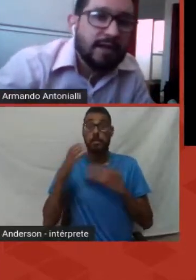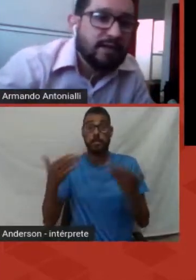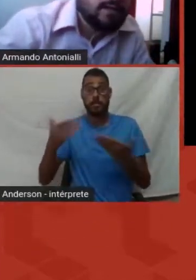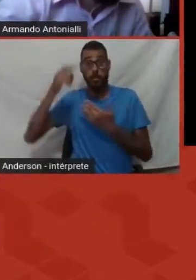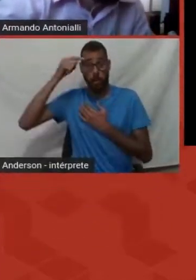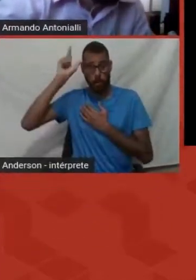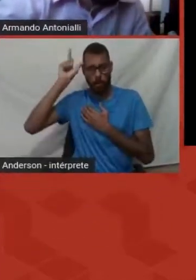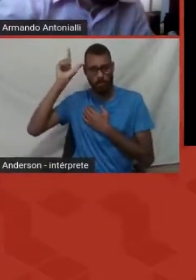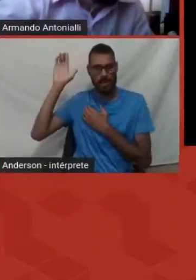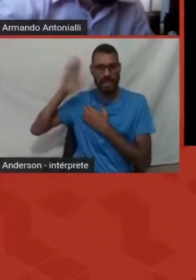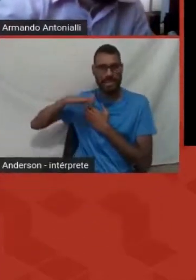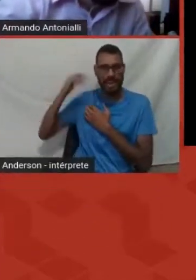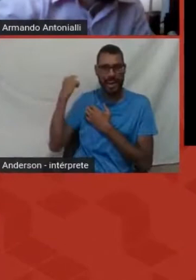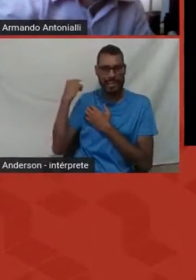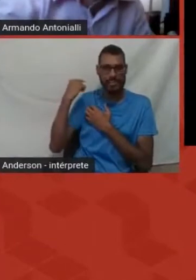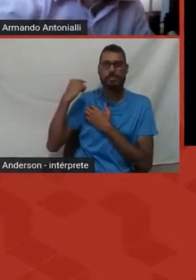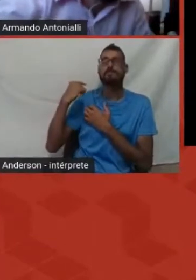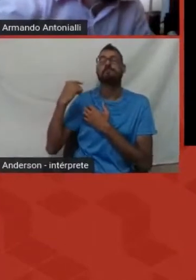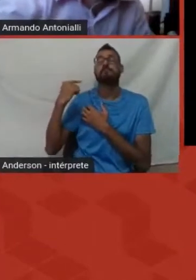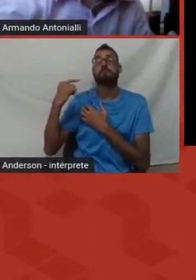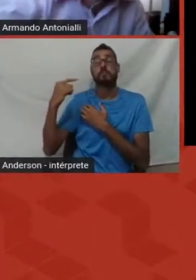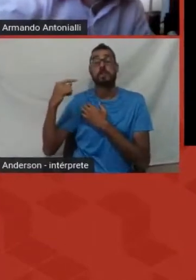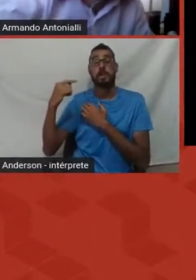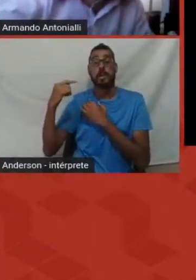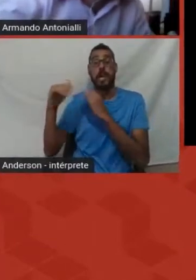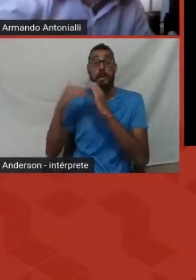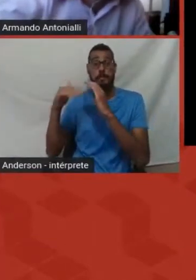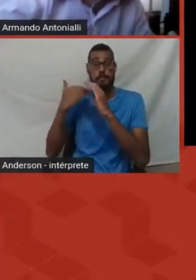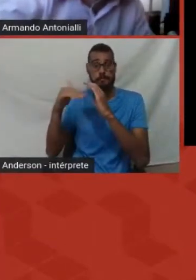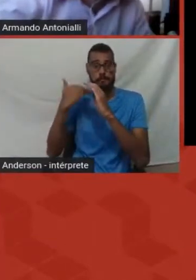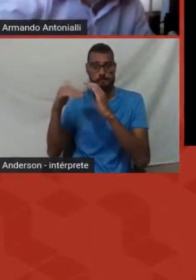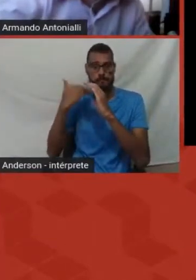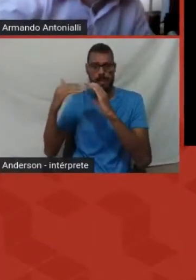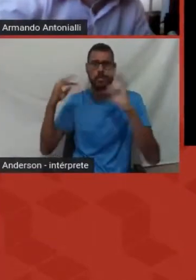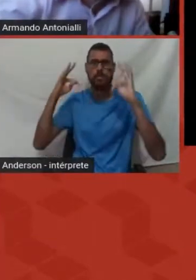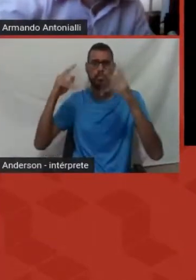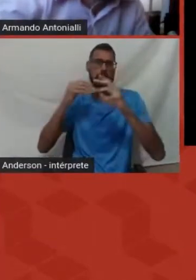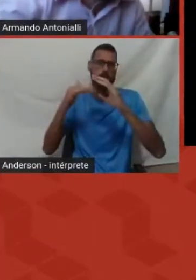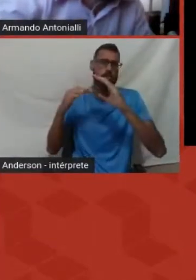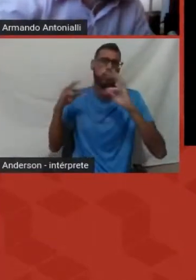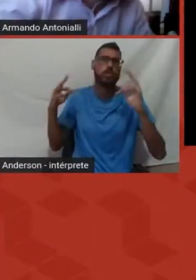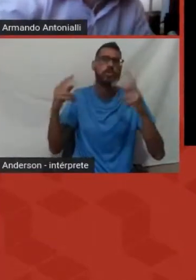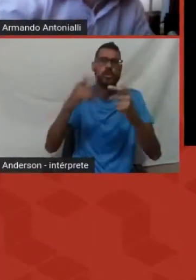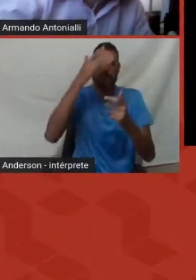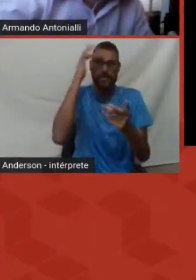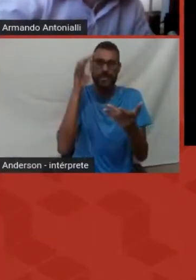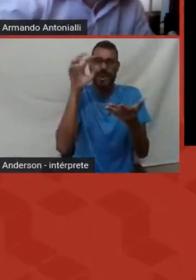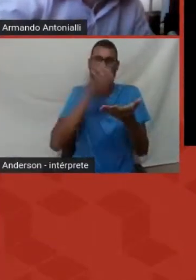ontem à tarde foi enviado por e-mail para todos os inscritos na oficina